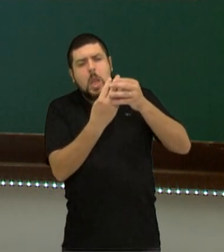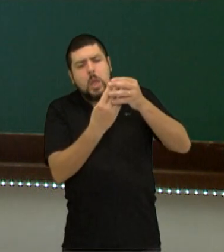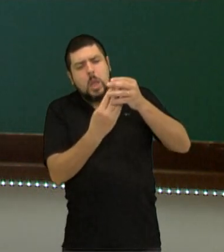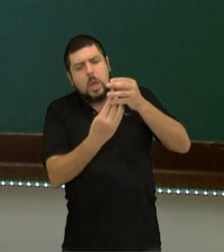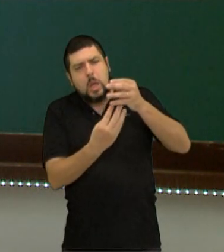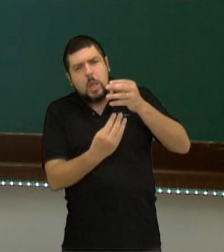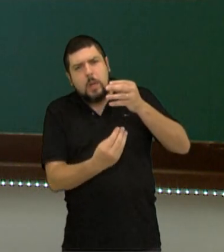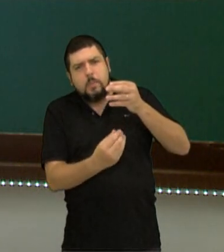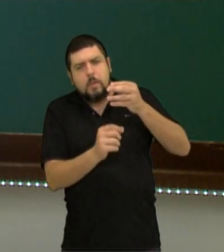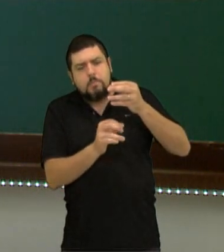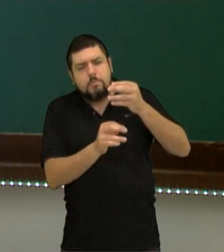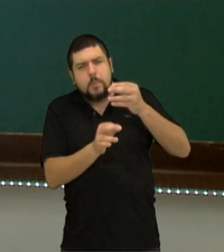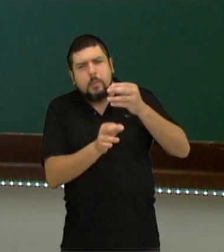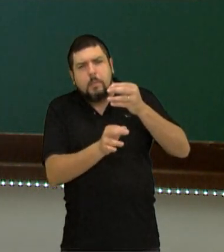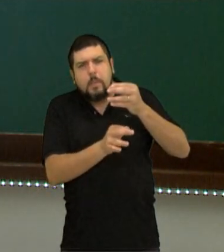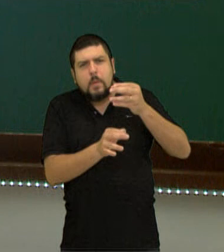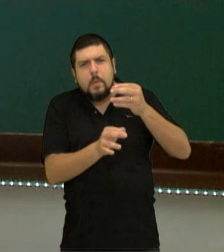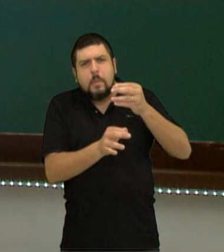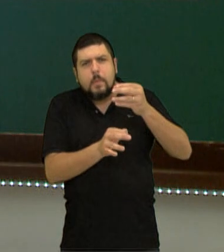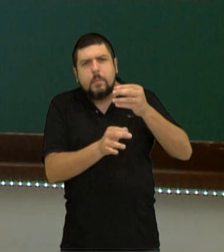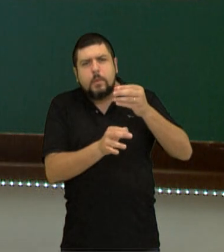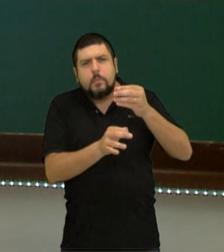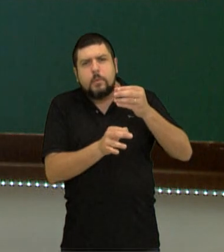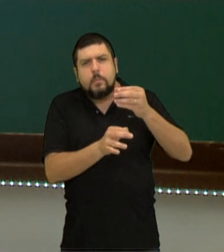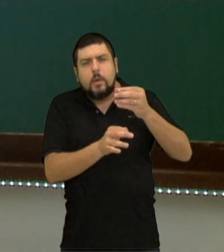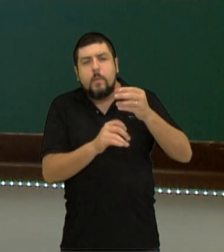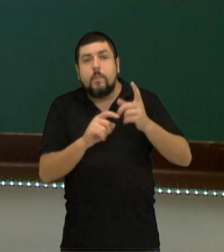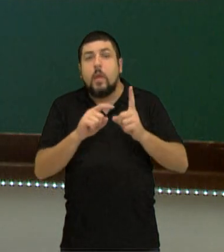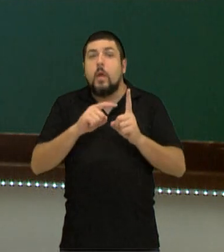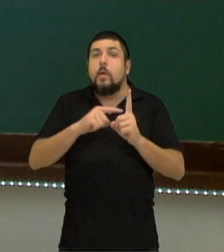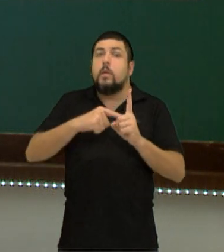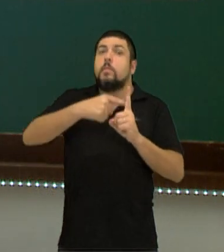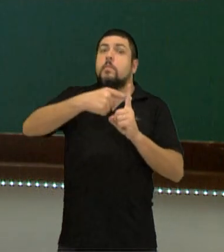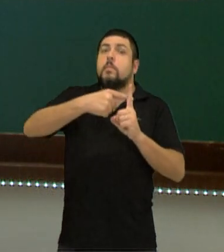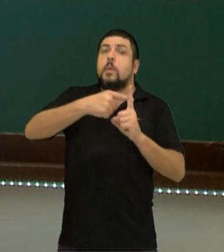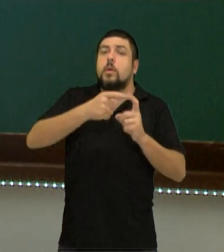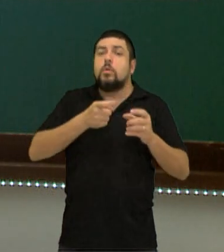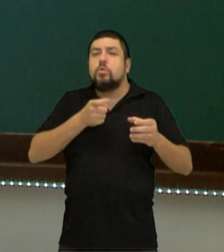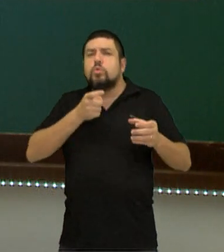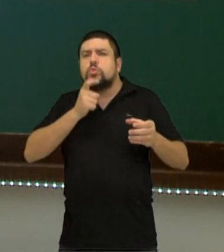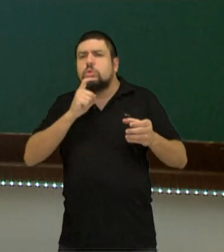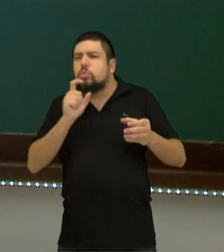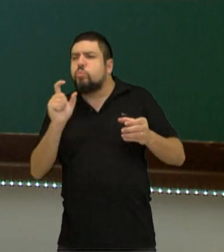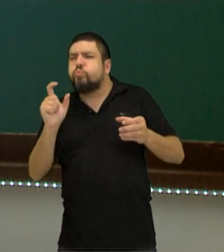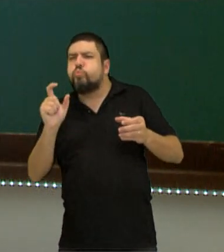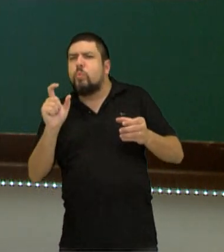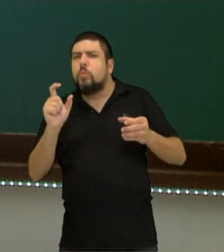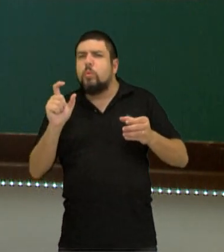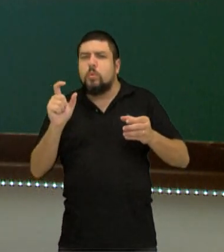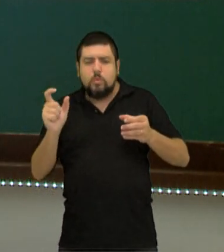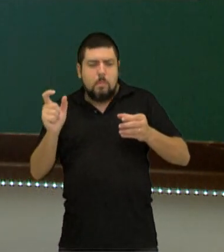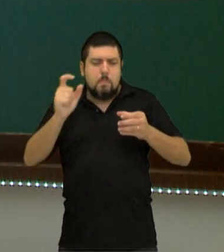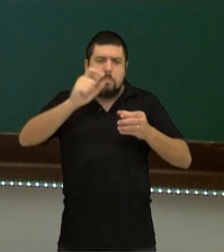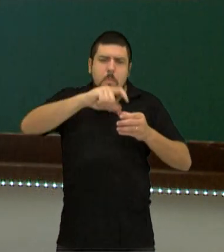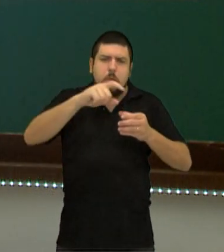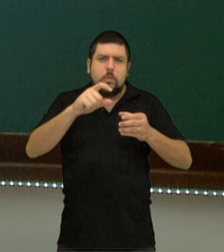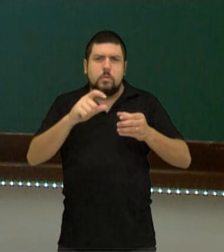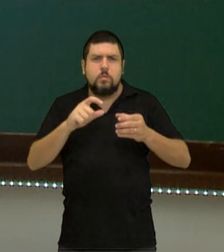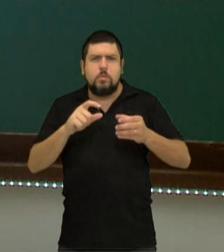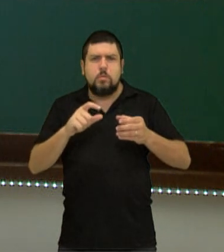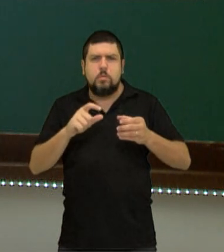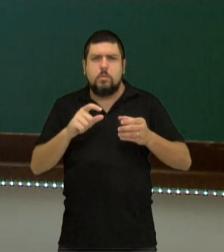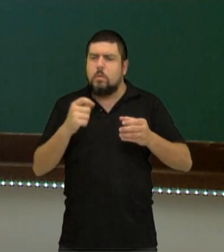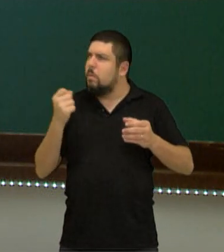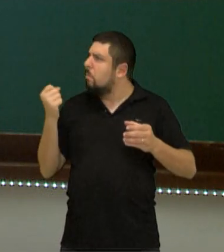copo. E 2 cubos de gelo. Que estranho, Fabiano, o que é isso? Tomando leite com